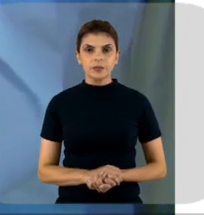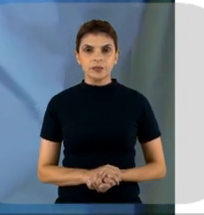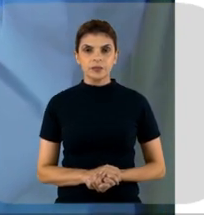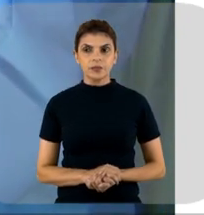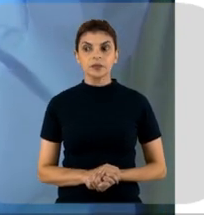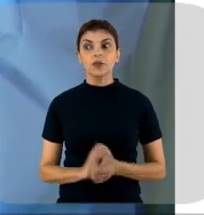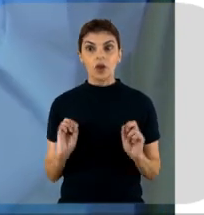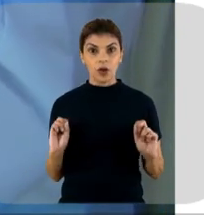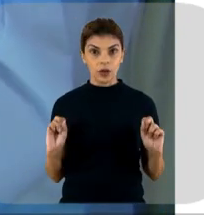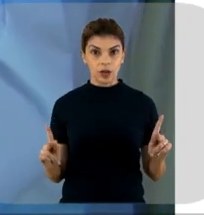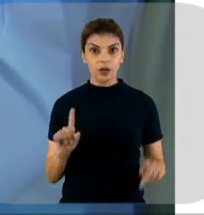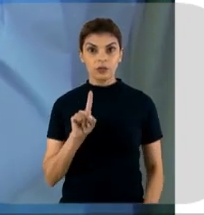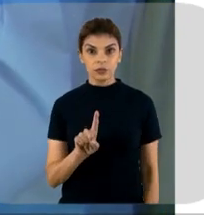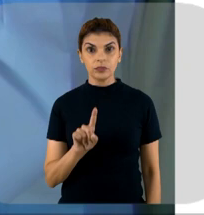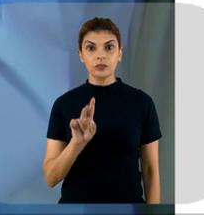Ao comando,